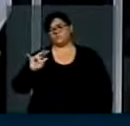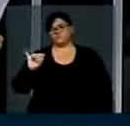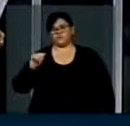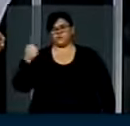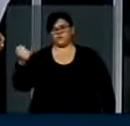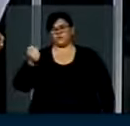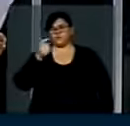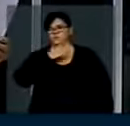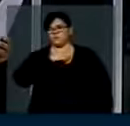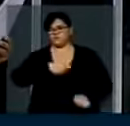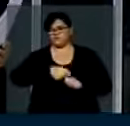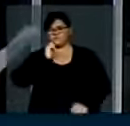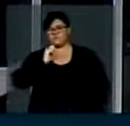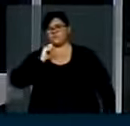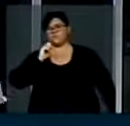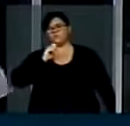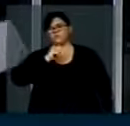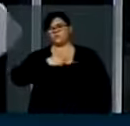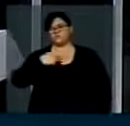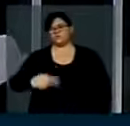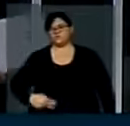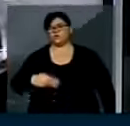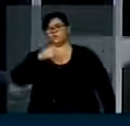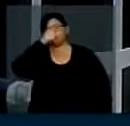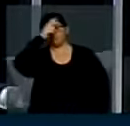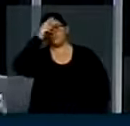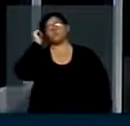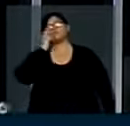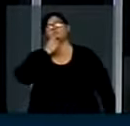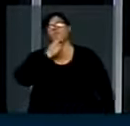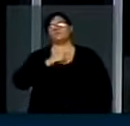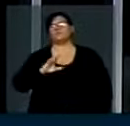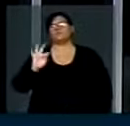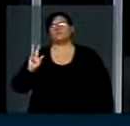franceses, okay, com os ingleses e holandeses. O petróleo é deles e não é totalmente nosso. Muito obrigado.